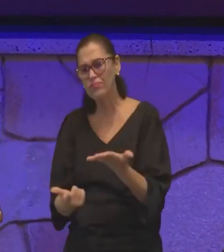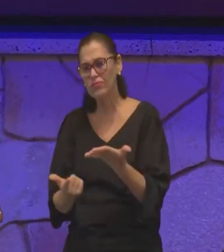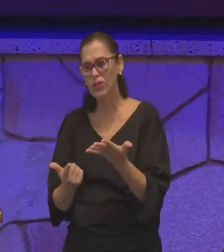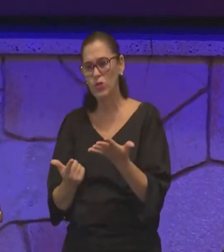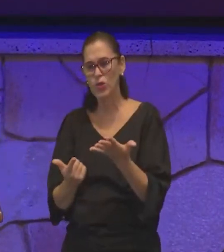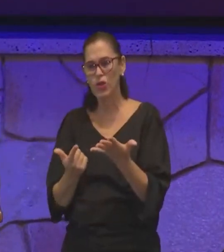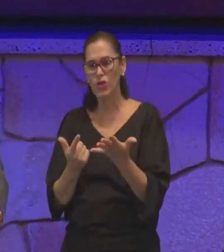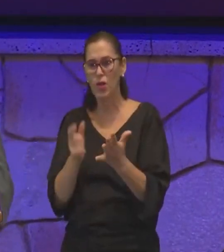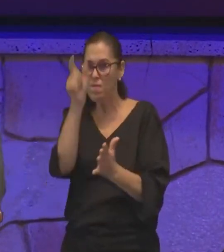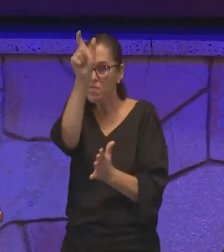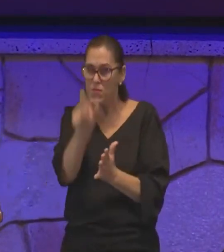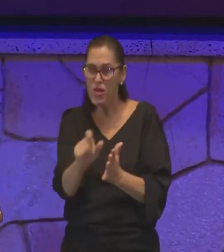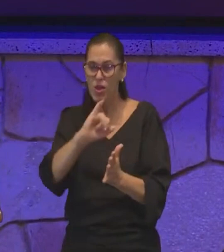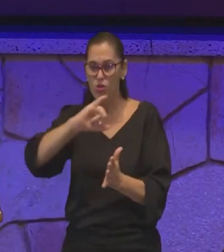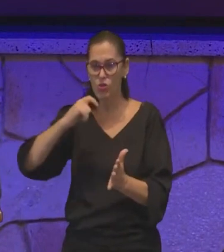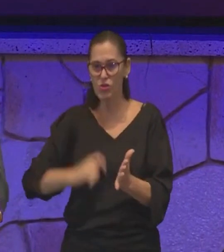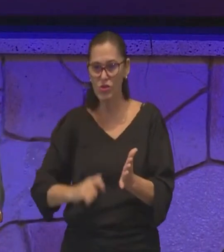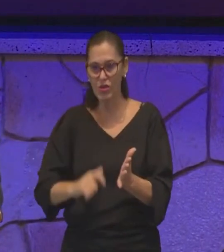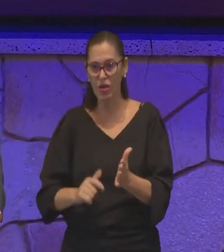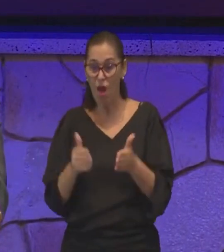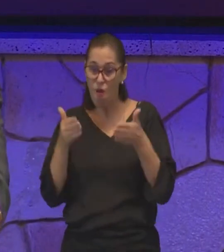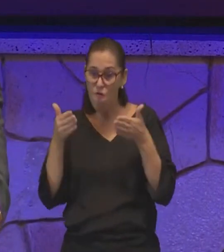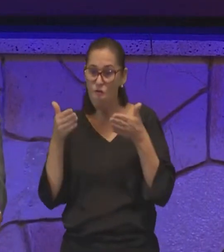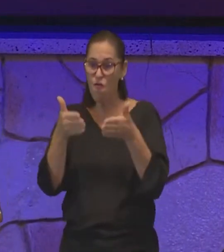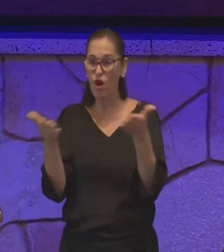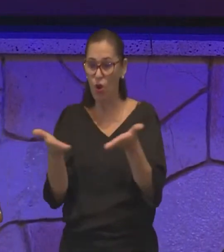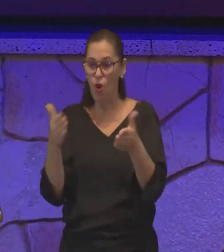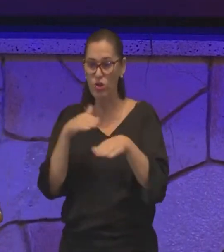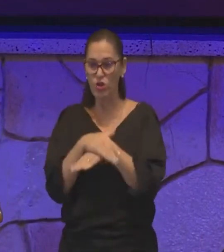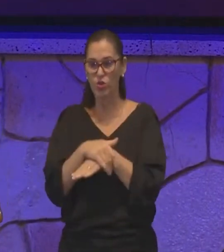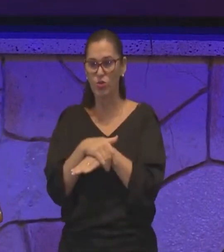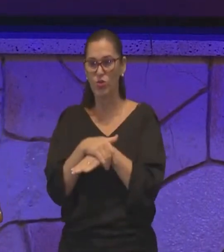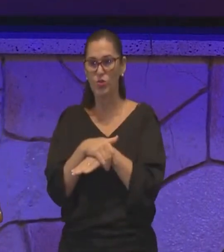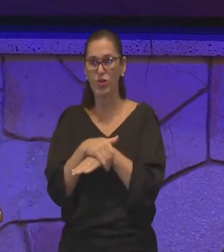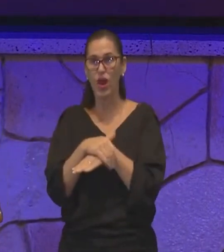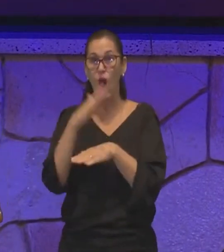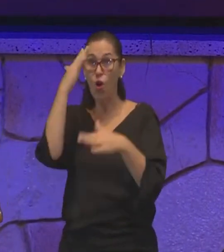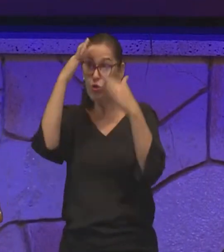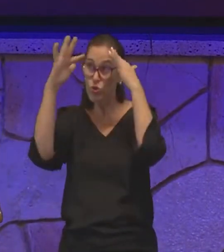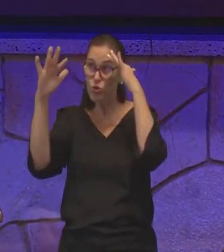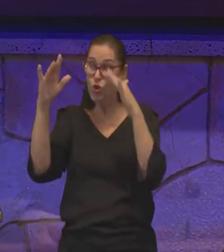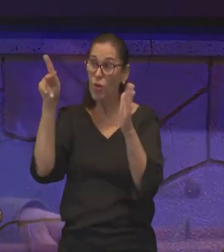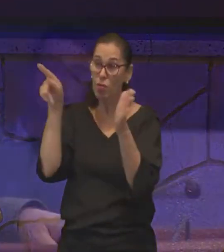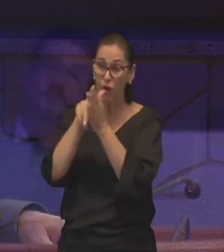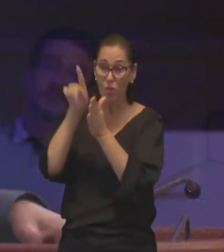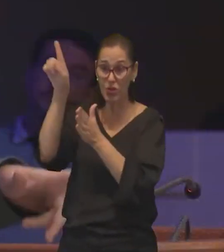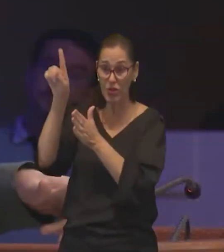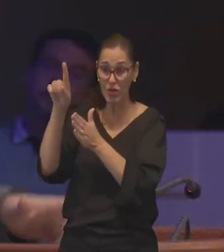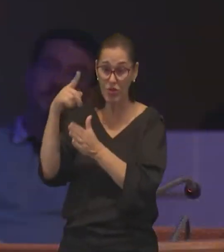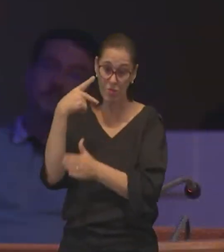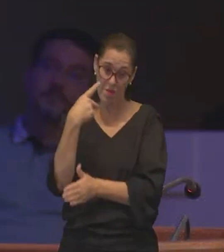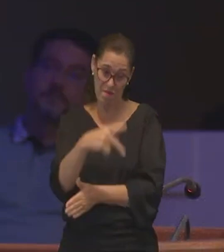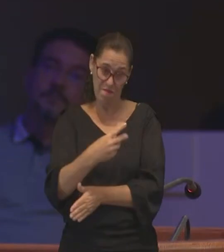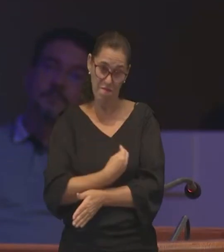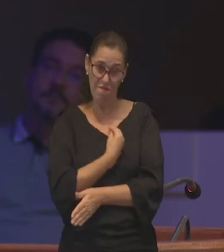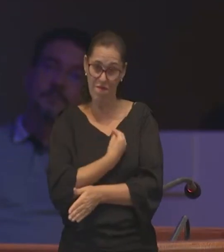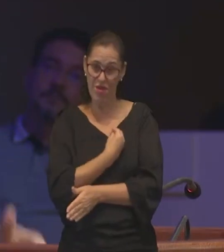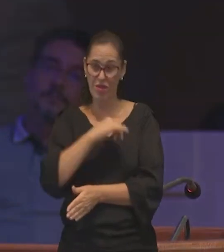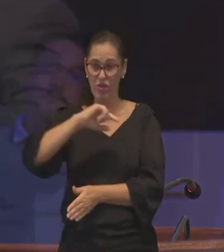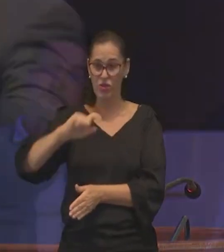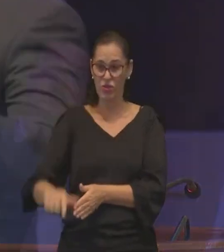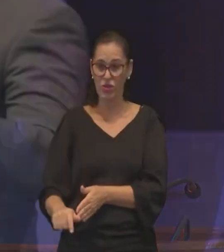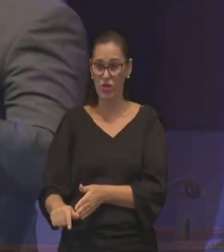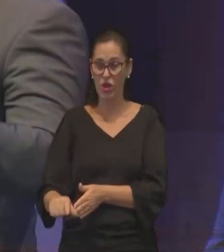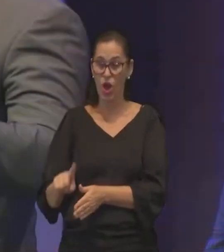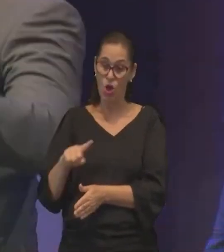deste personagem. E eu queria dar um enfoque nesta noite a respeito do sonho de Deus para a vida dele. E eu farei distinção entre